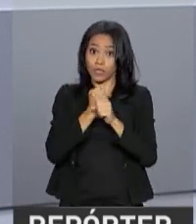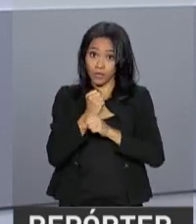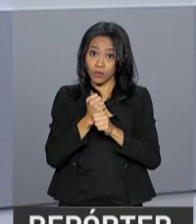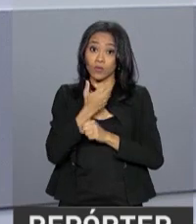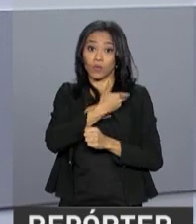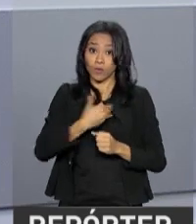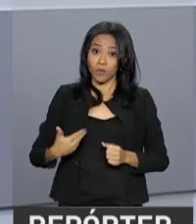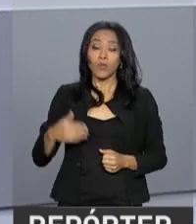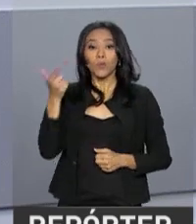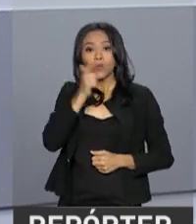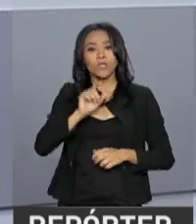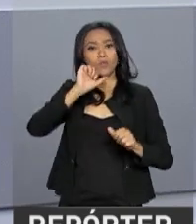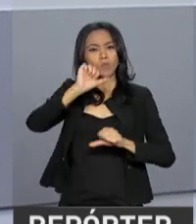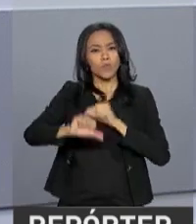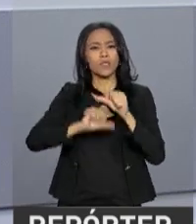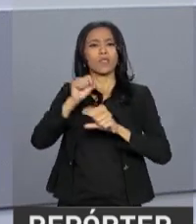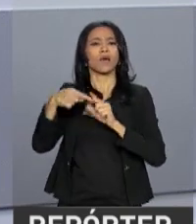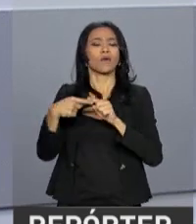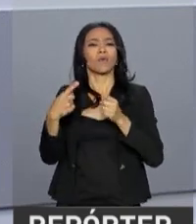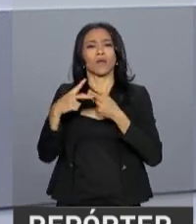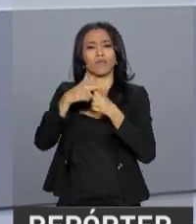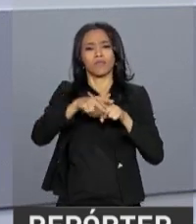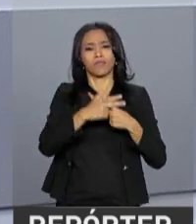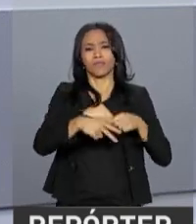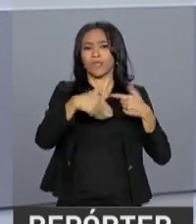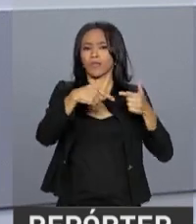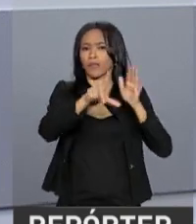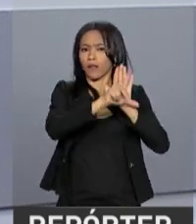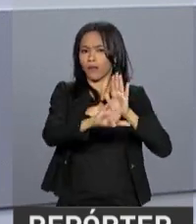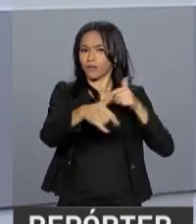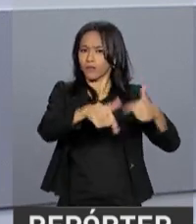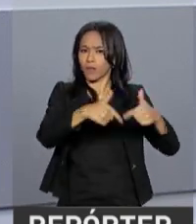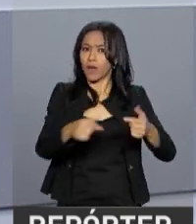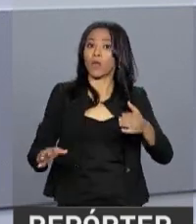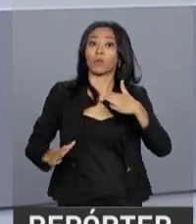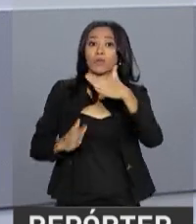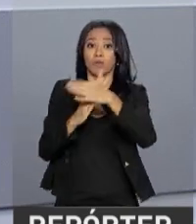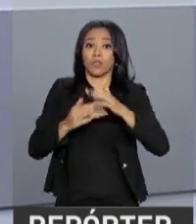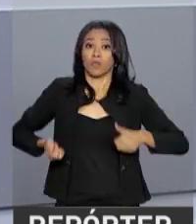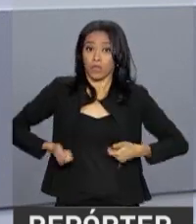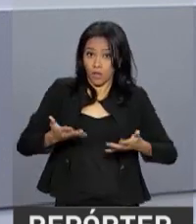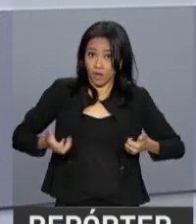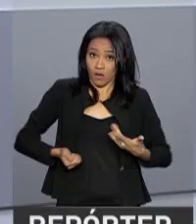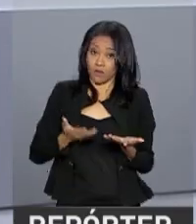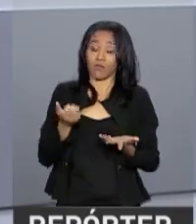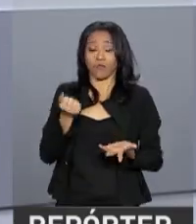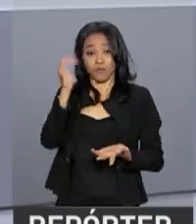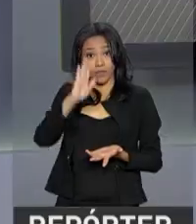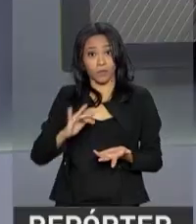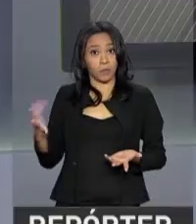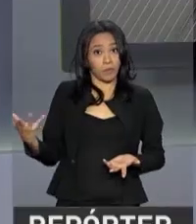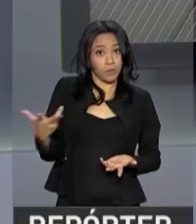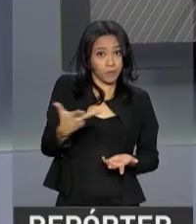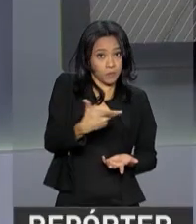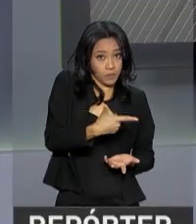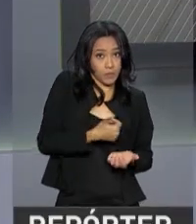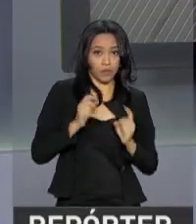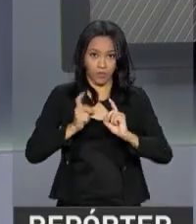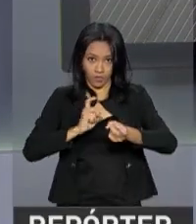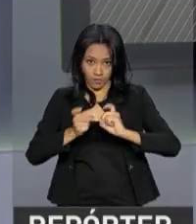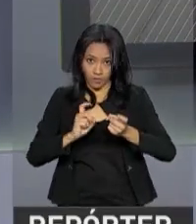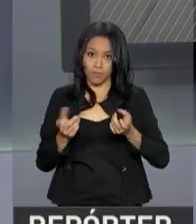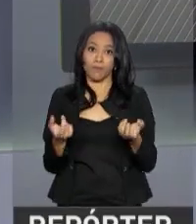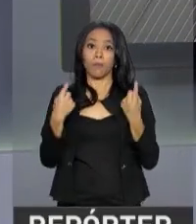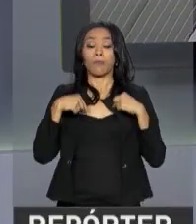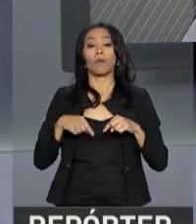a modernização trabalhista e o teto de gastos públicos o que tornou o estado brasileiro mais eficiente segundo o presidente